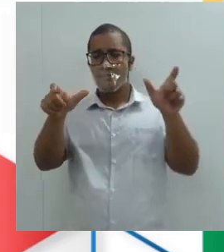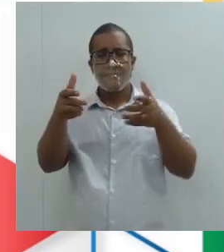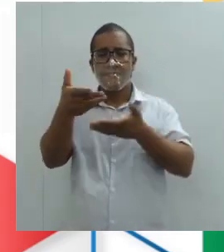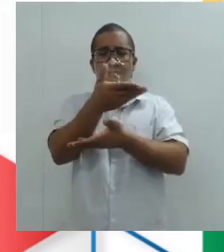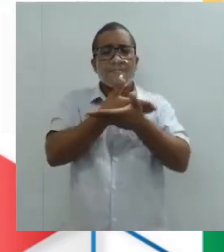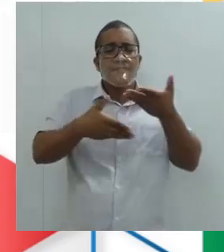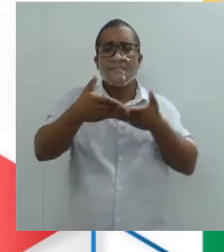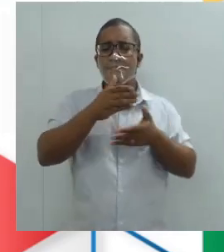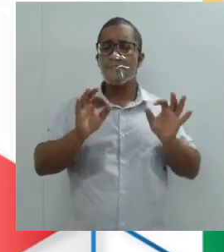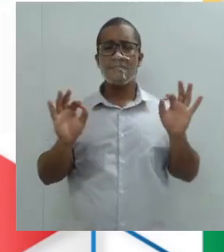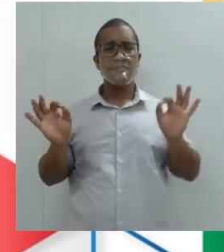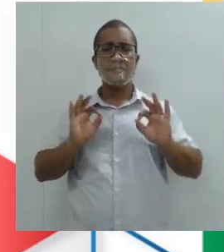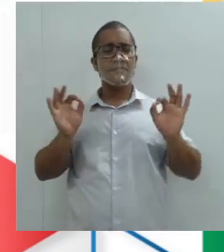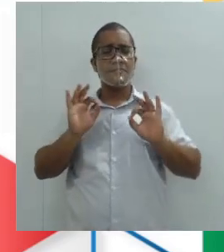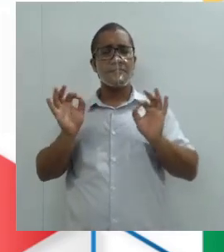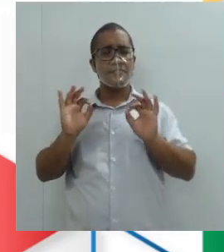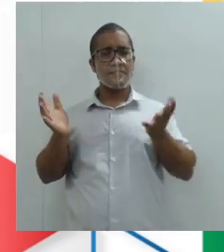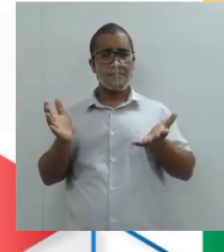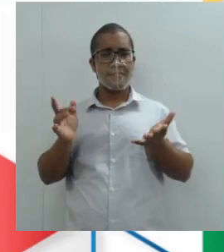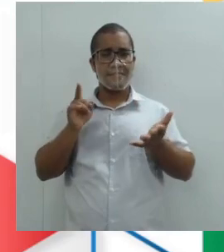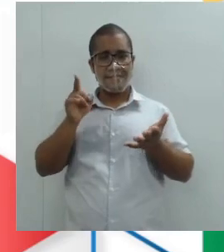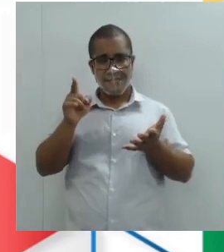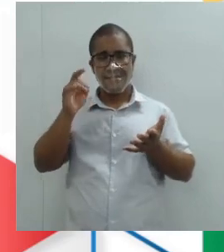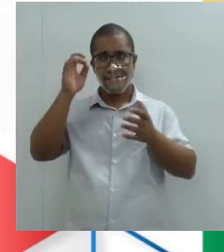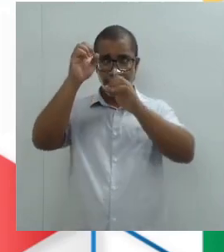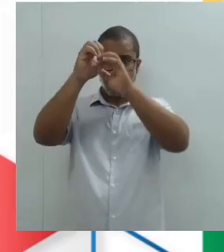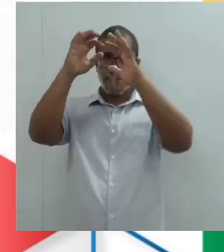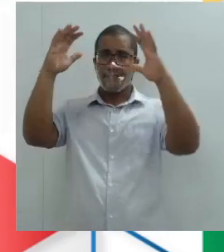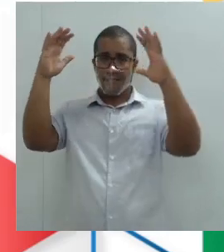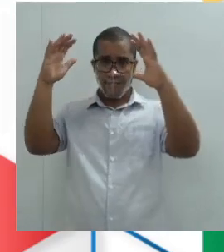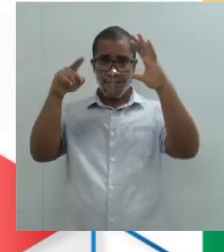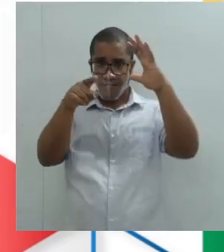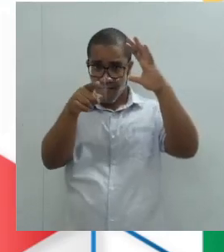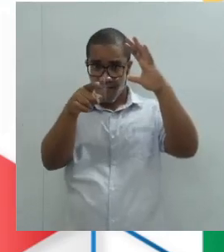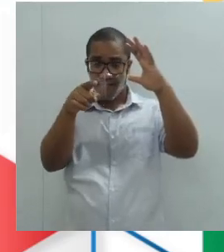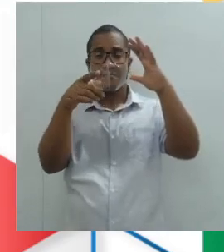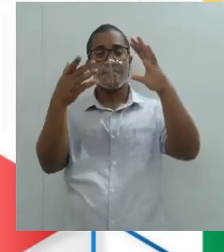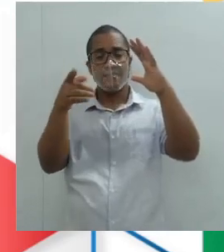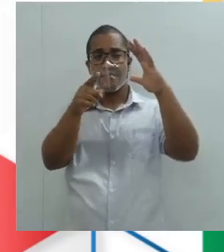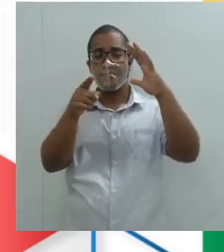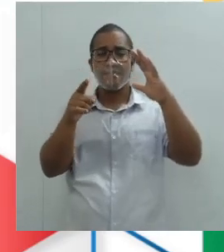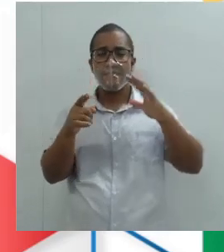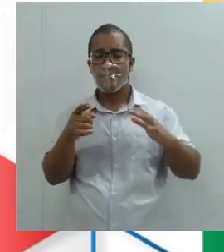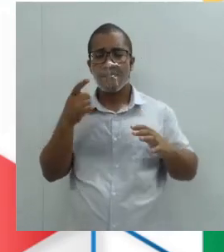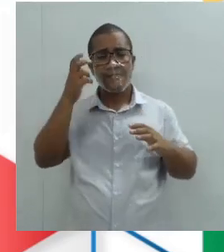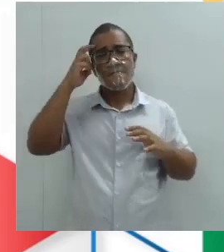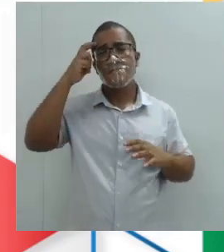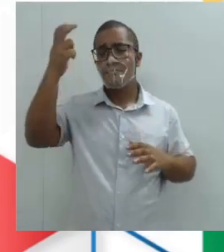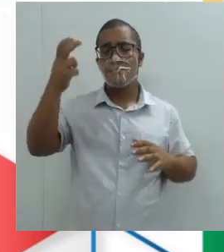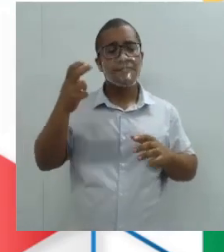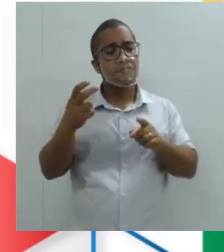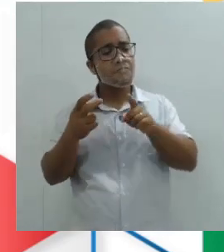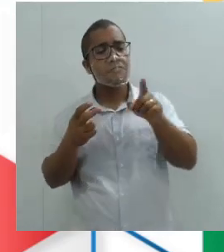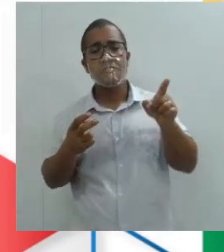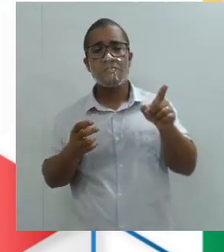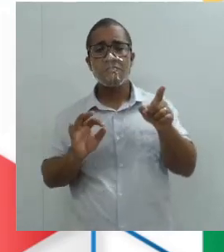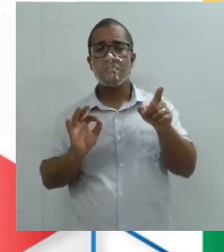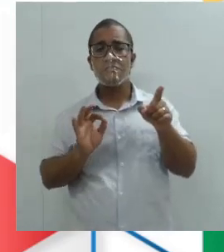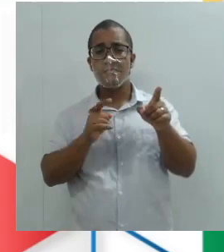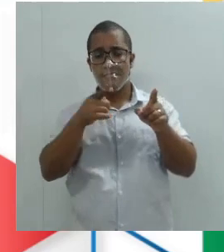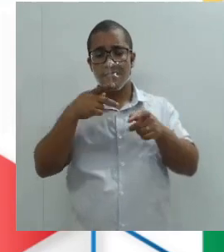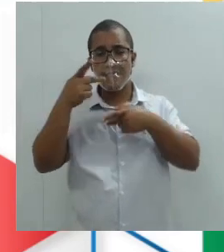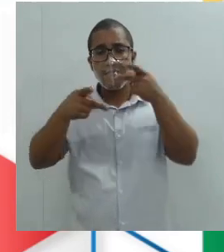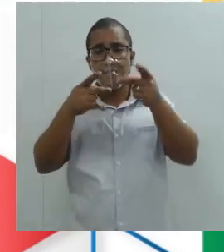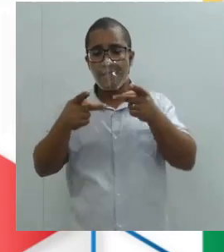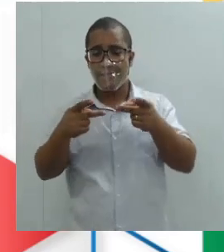outros seres humanos. Nesse exercício imaginário, você não seria apresentado a uma cultura. Você não aprenderia a